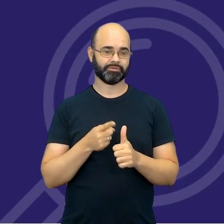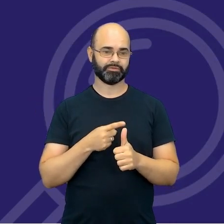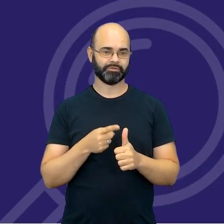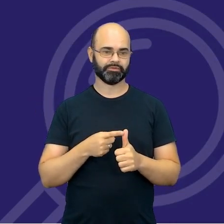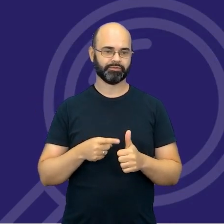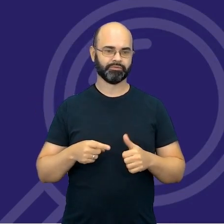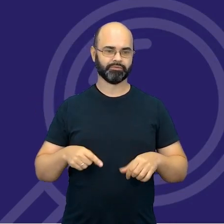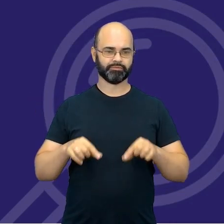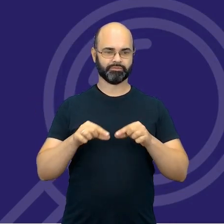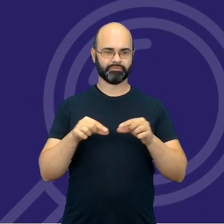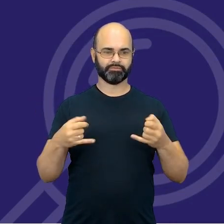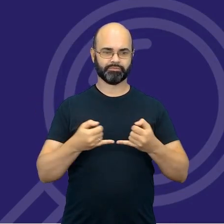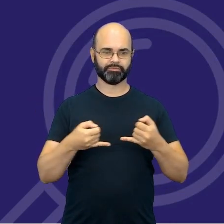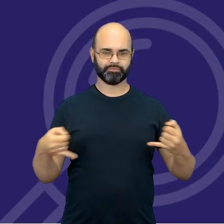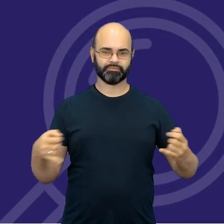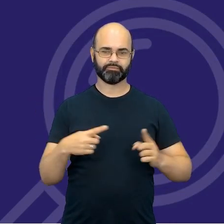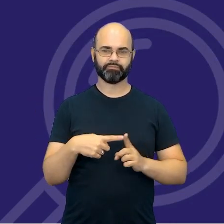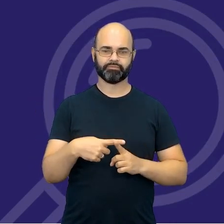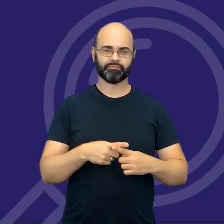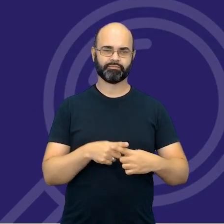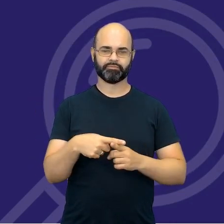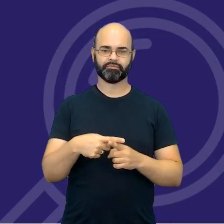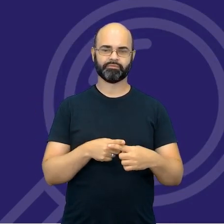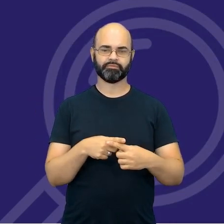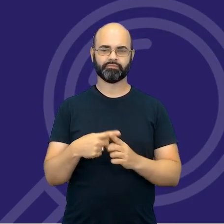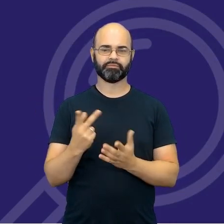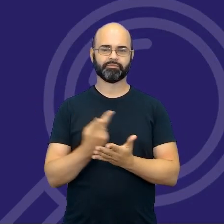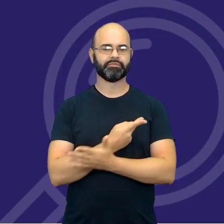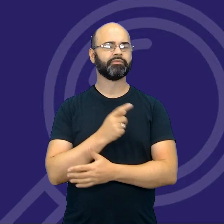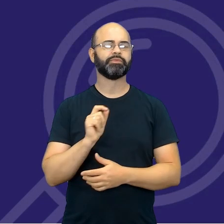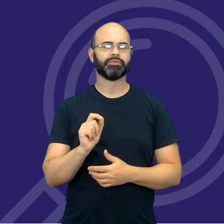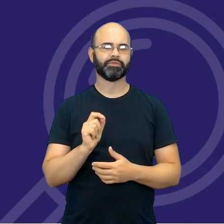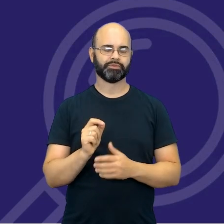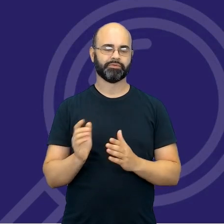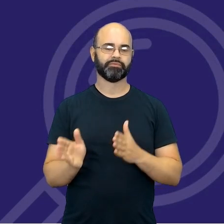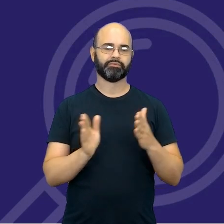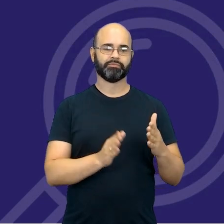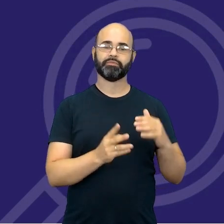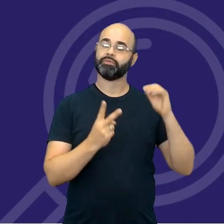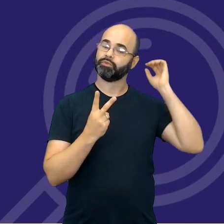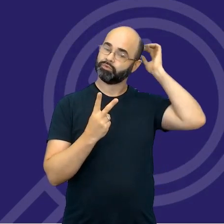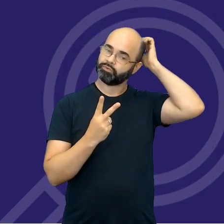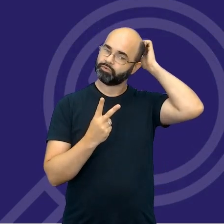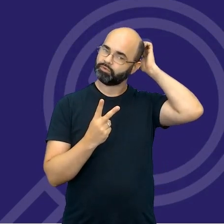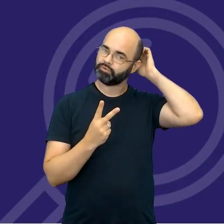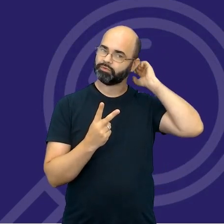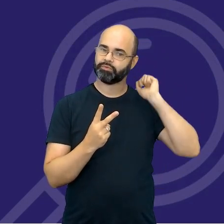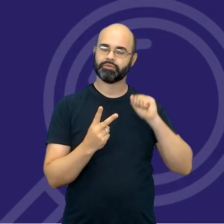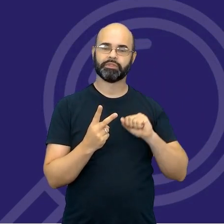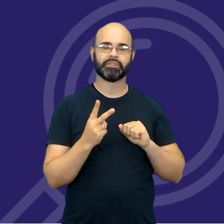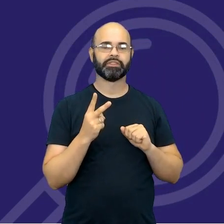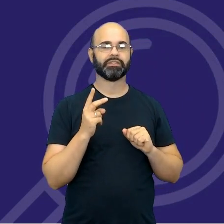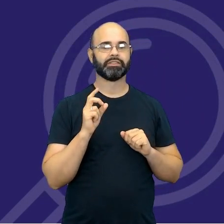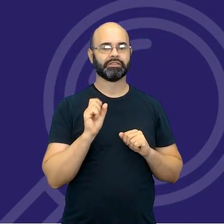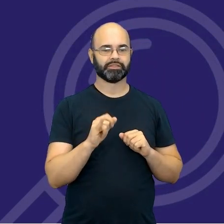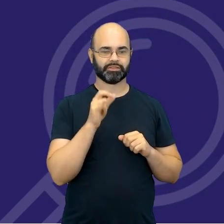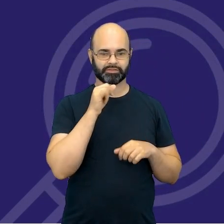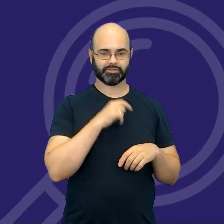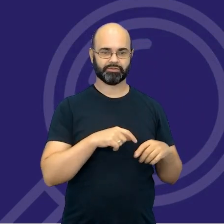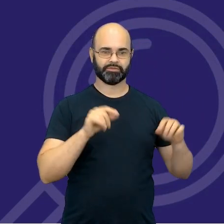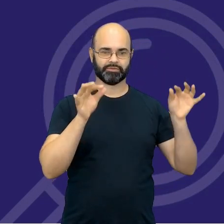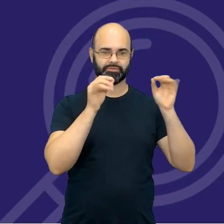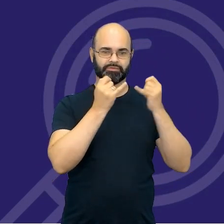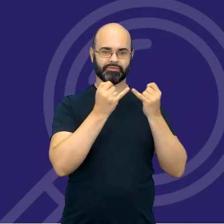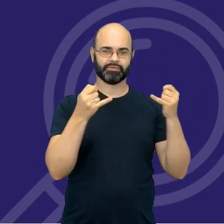ímã da bússola, o que acontece? Né? A orientação dela muda. Parte 2, quando eu estou com o circuito ligado ali no fio